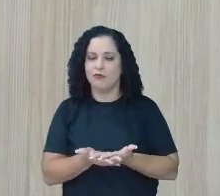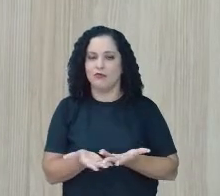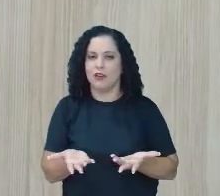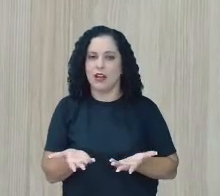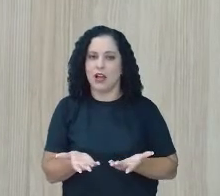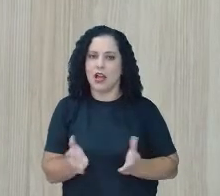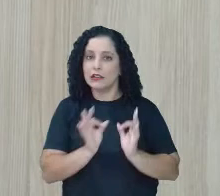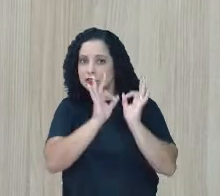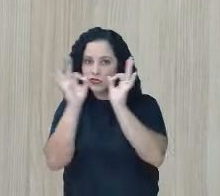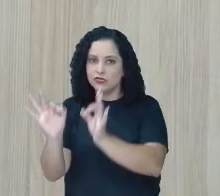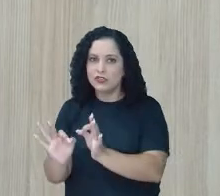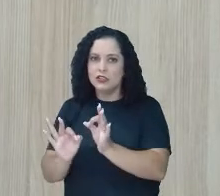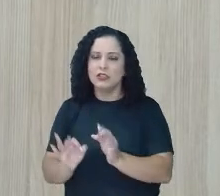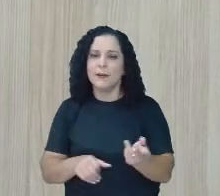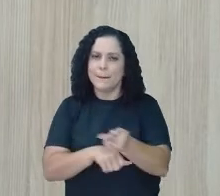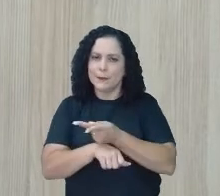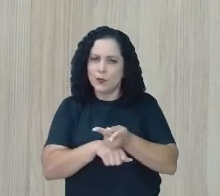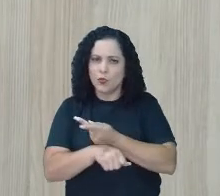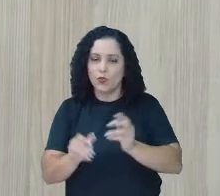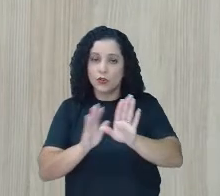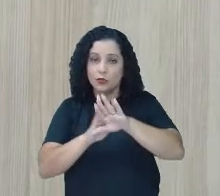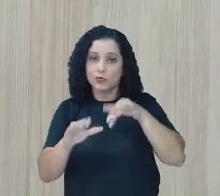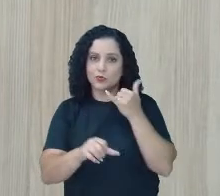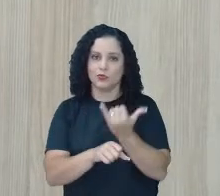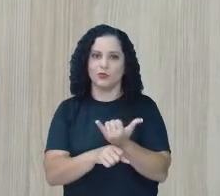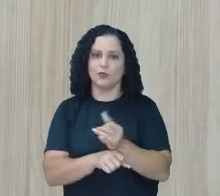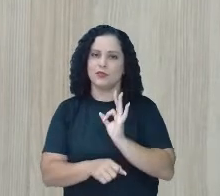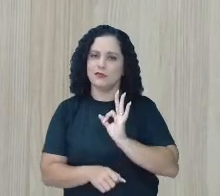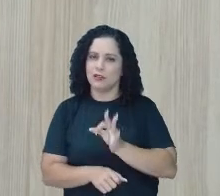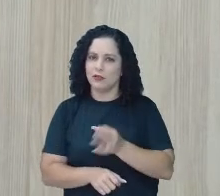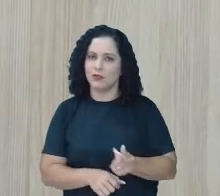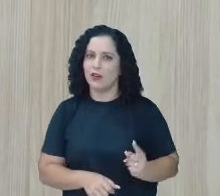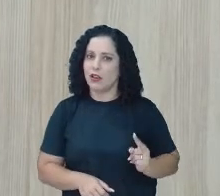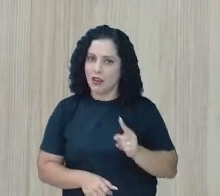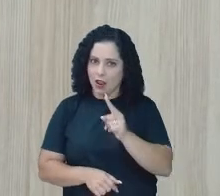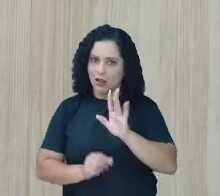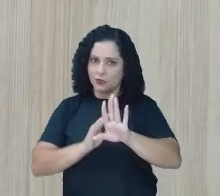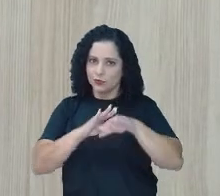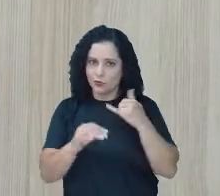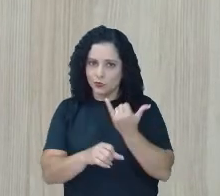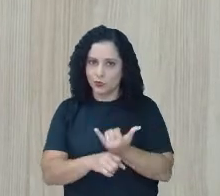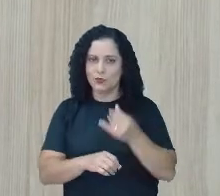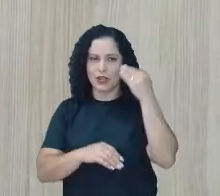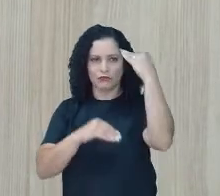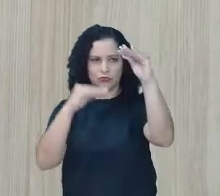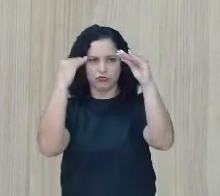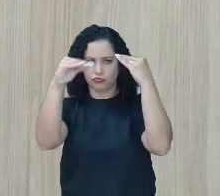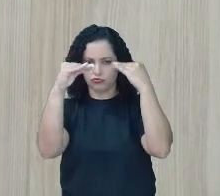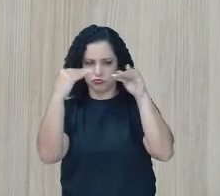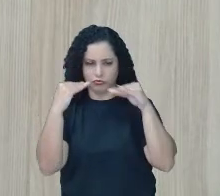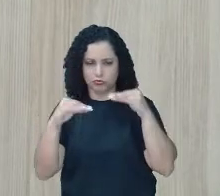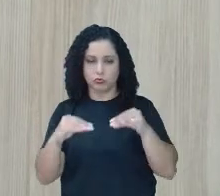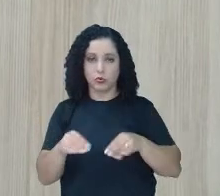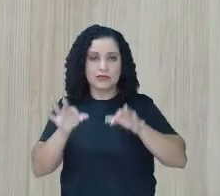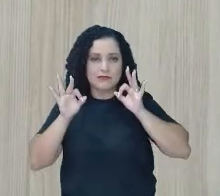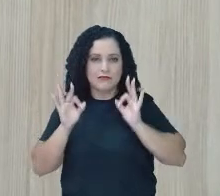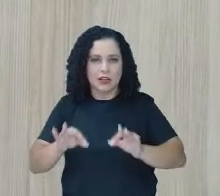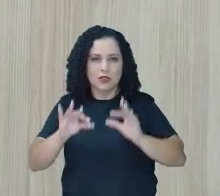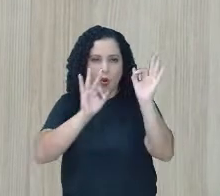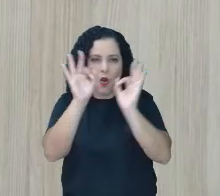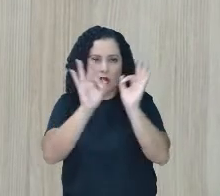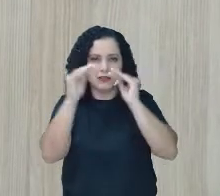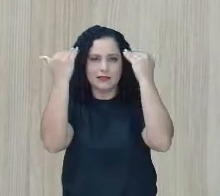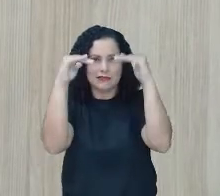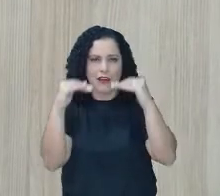assistir essa aula, vai lá no nosso canal no YouTube, certo? Lá você tem acesso a todas as aulas por ordem cronológica, certo? A